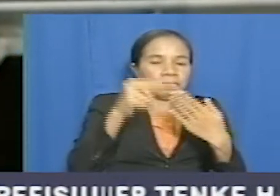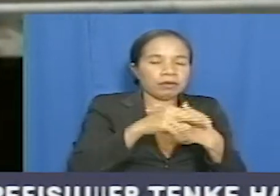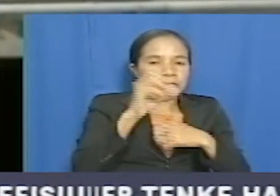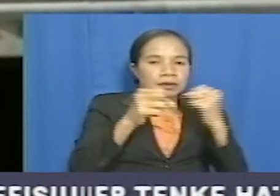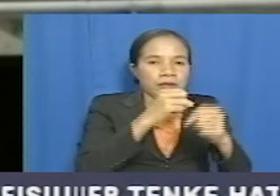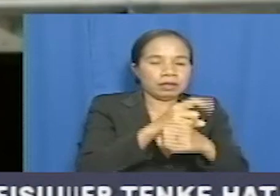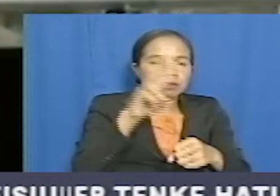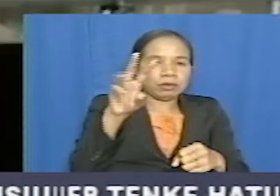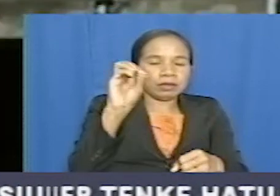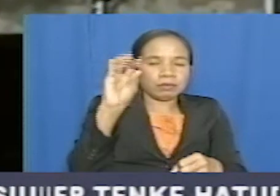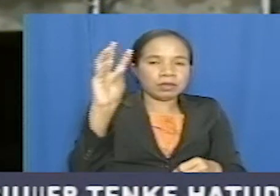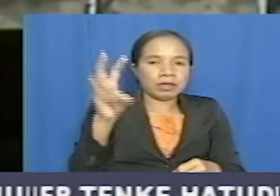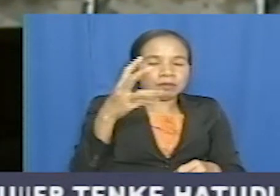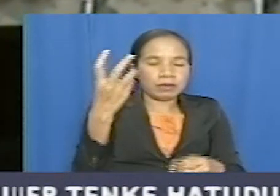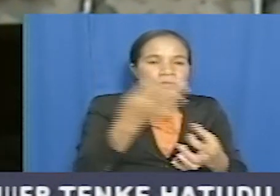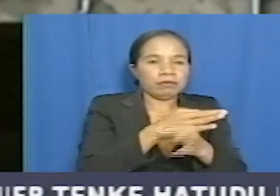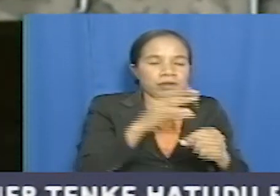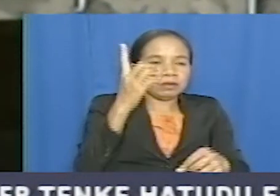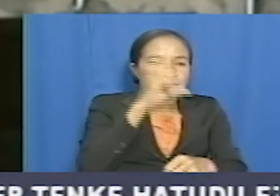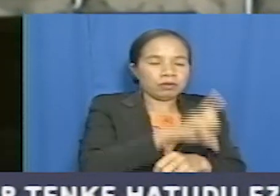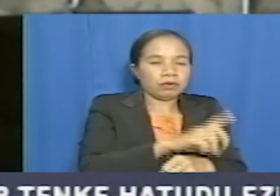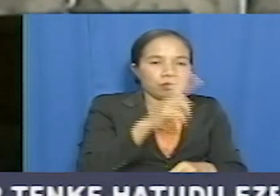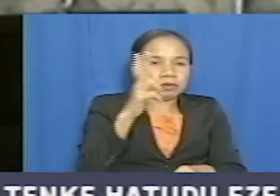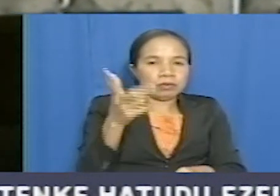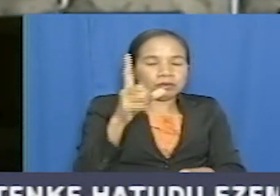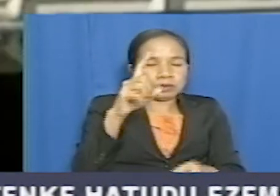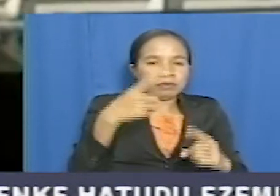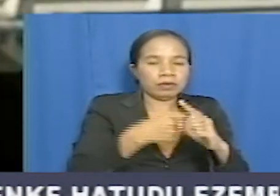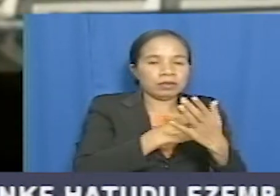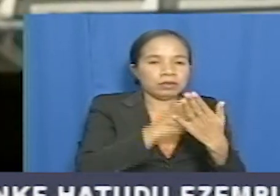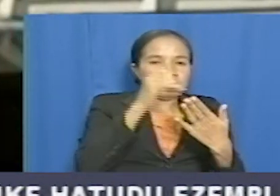da o retiro da fulanda,